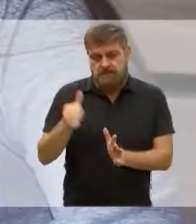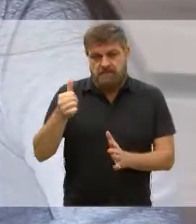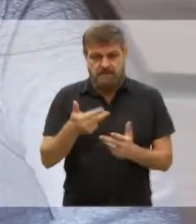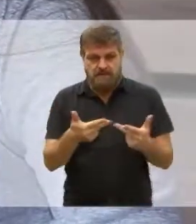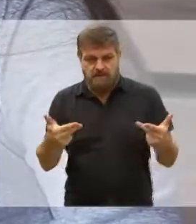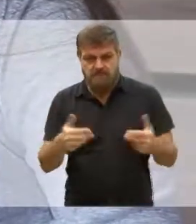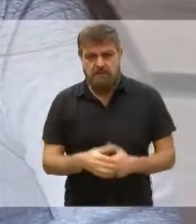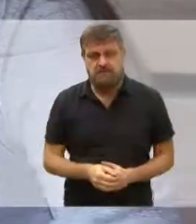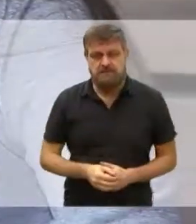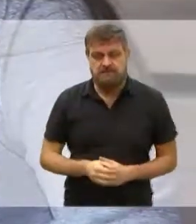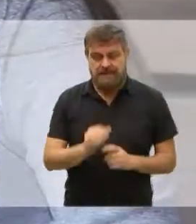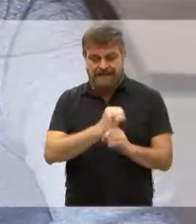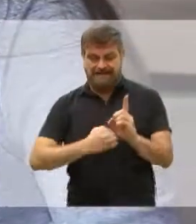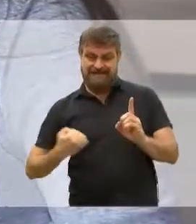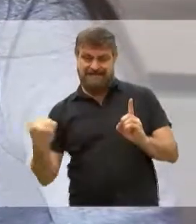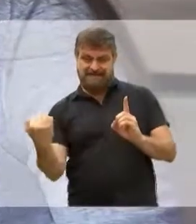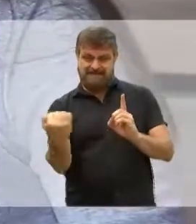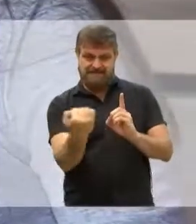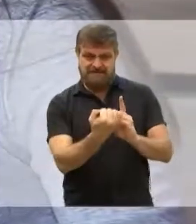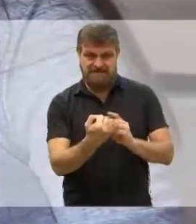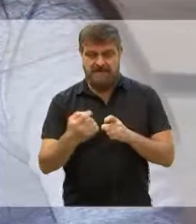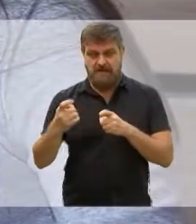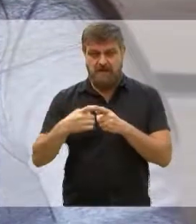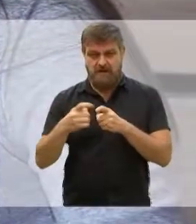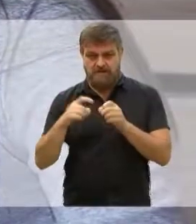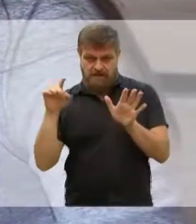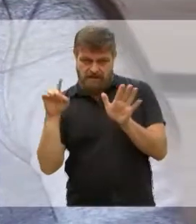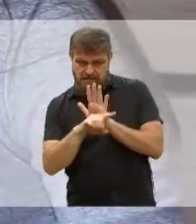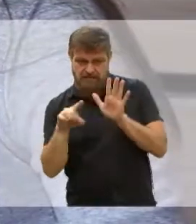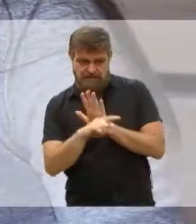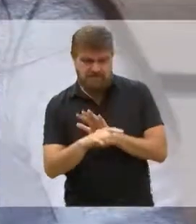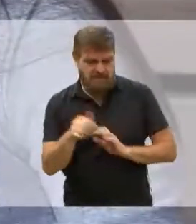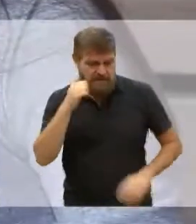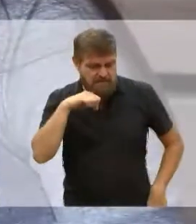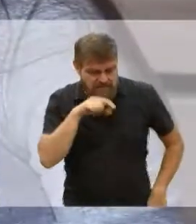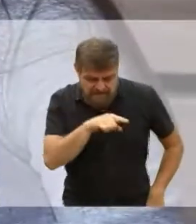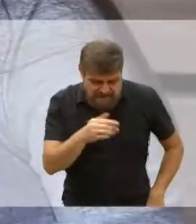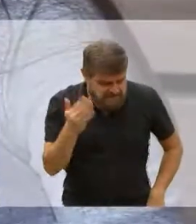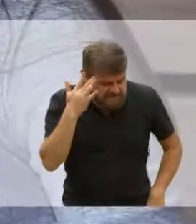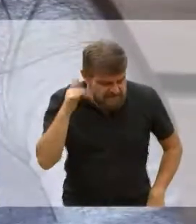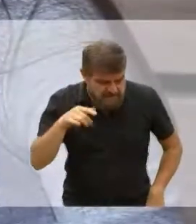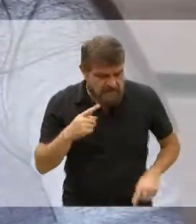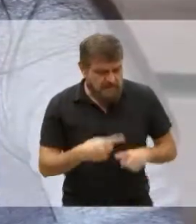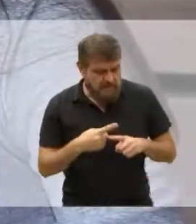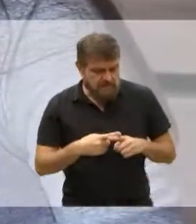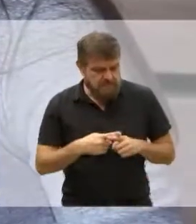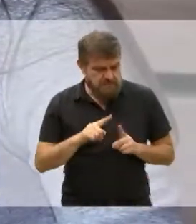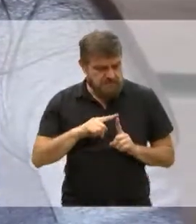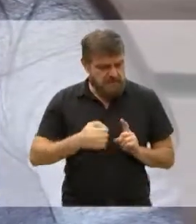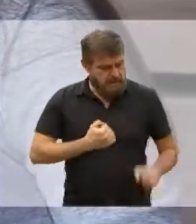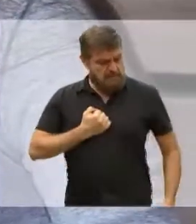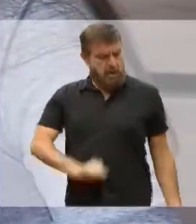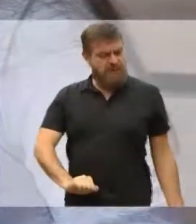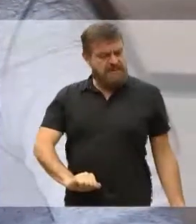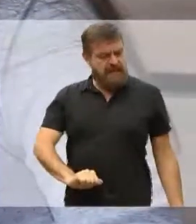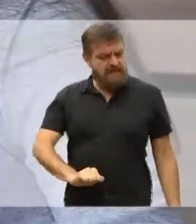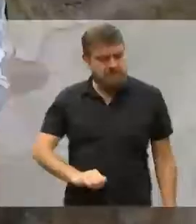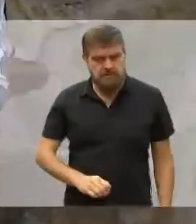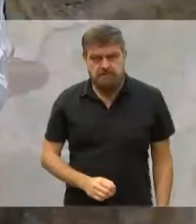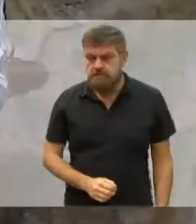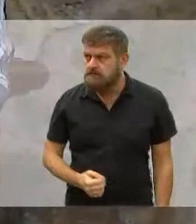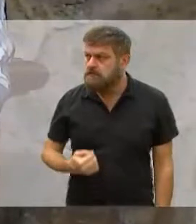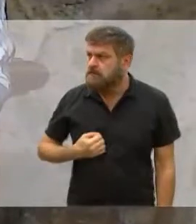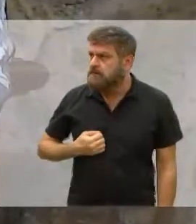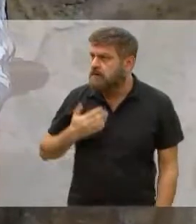a primeira coisa, né, quando você fala em sociedade, o médico perguntou pra mim: mãe, você não sabia que você podia ter abortado essa